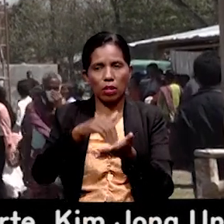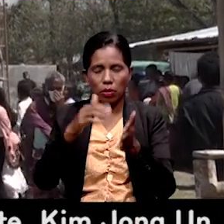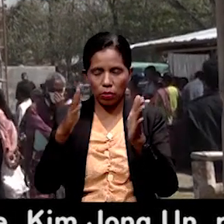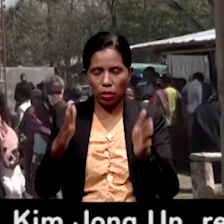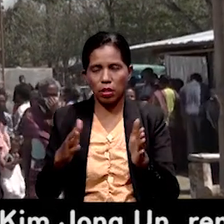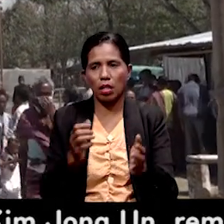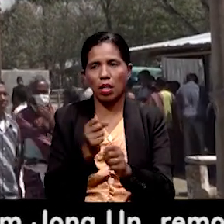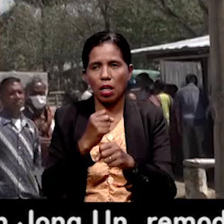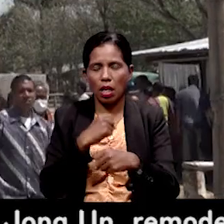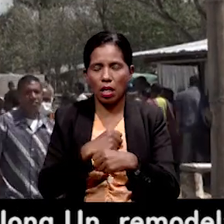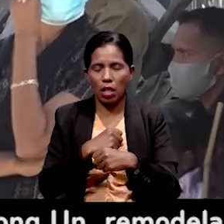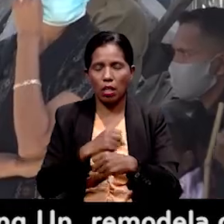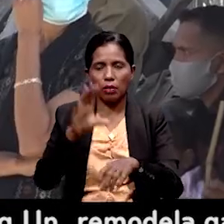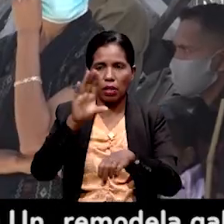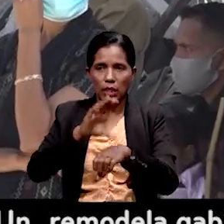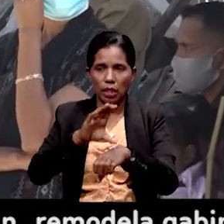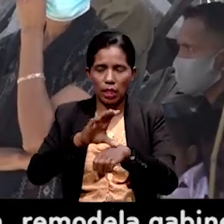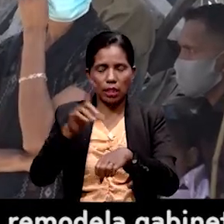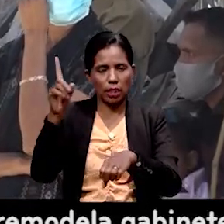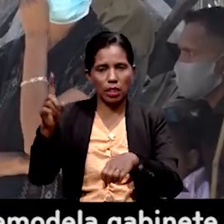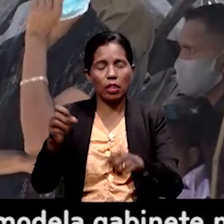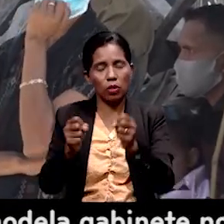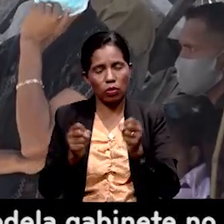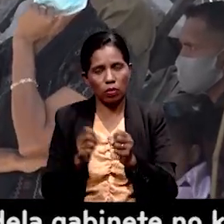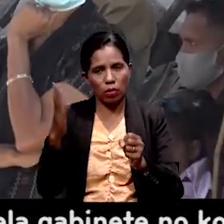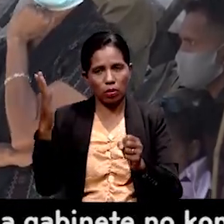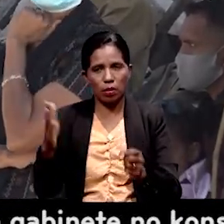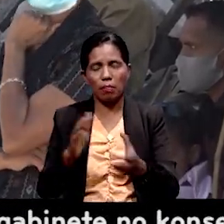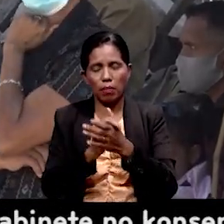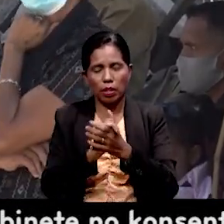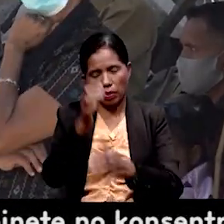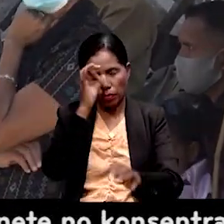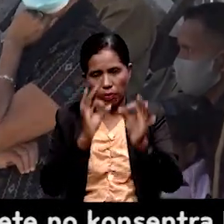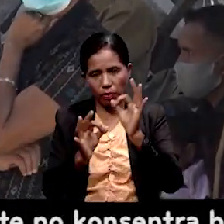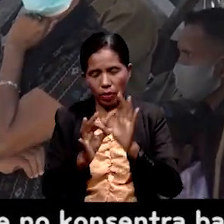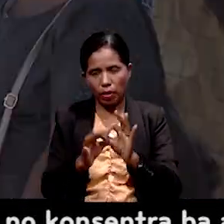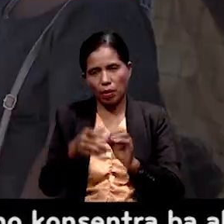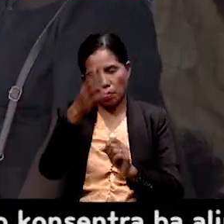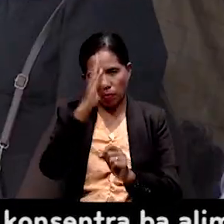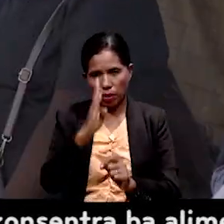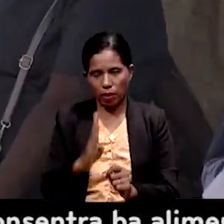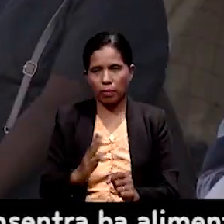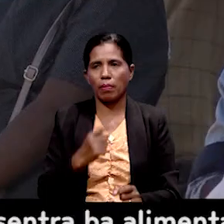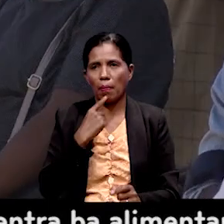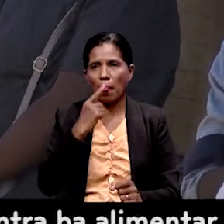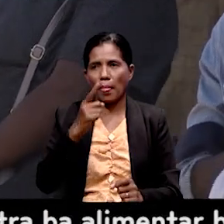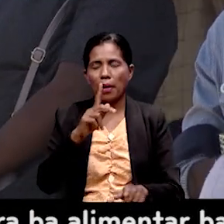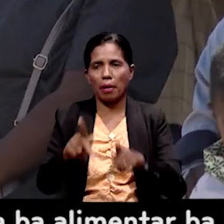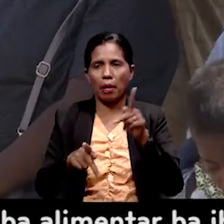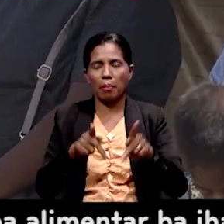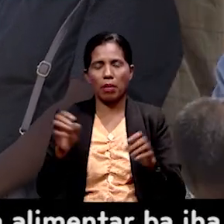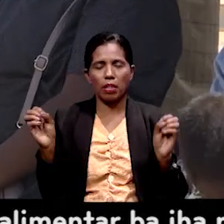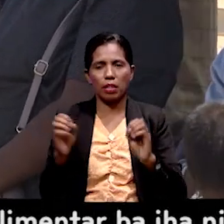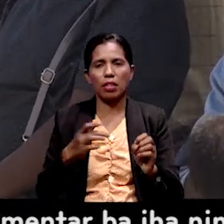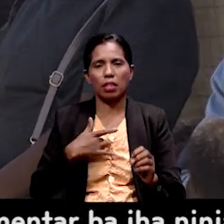hodi hari igreja ida ia suku Waimori, hodi hamet in fiar saranin yan ba naimaromak. Komunidade suku Waimori mos lamenta tebes,